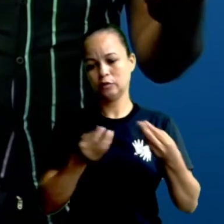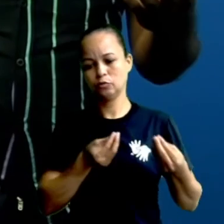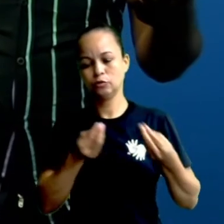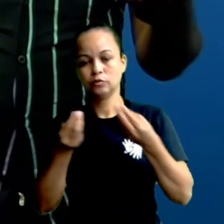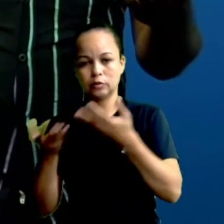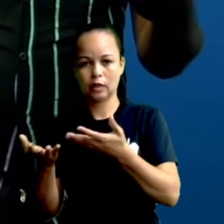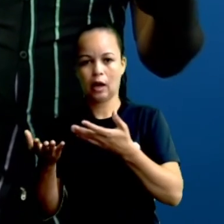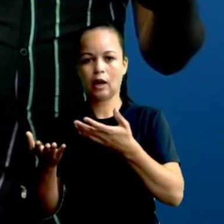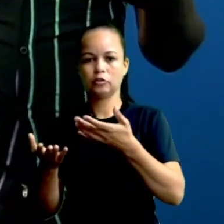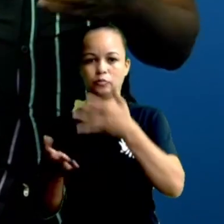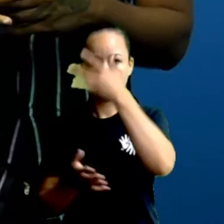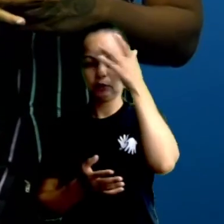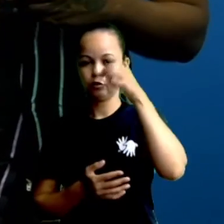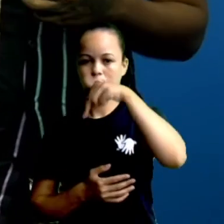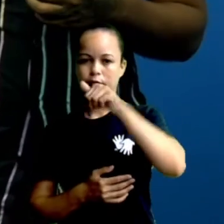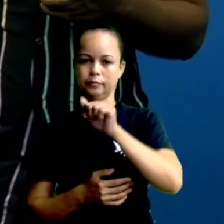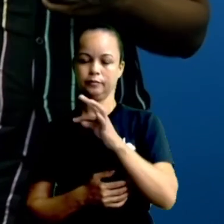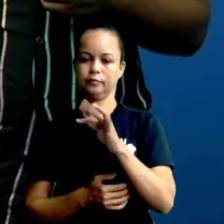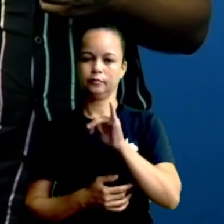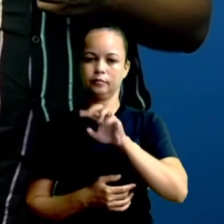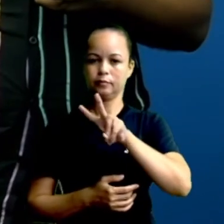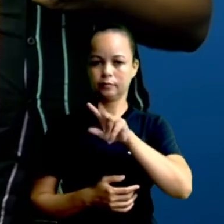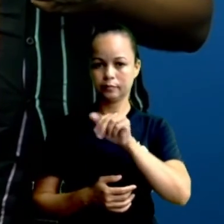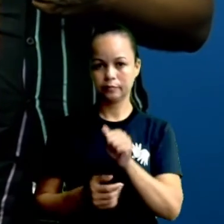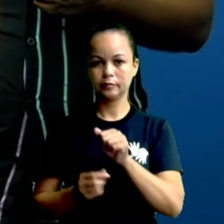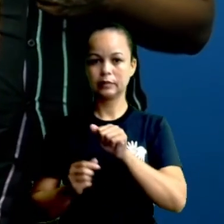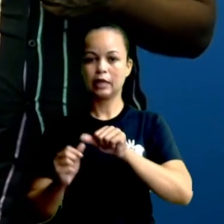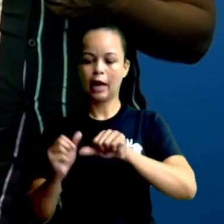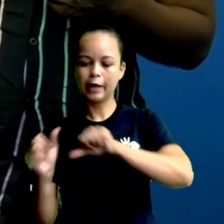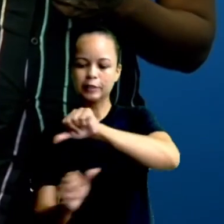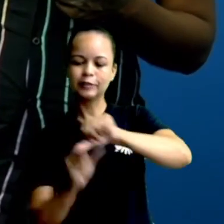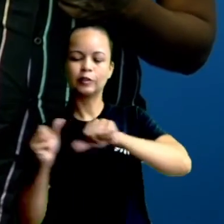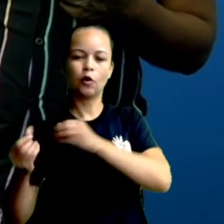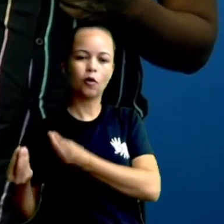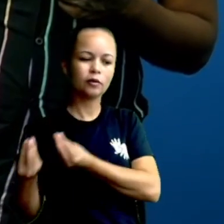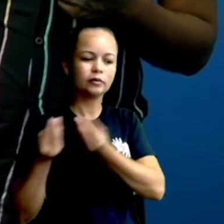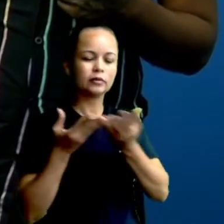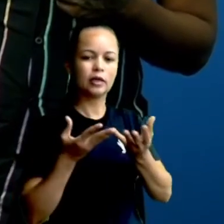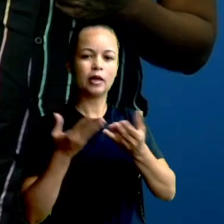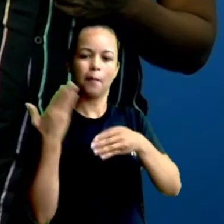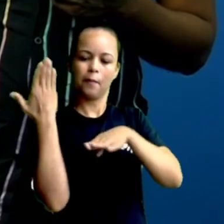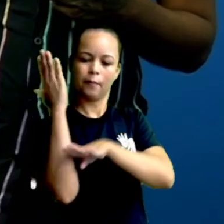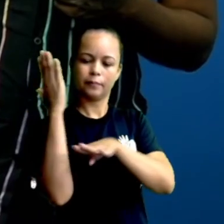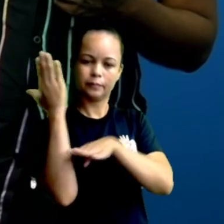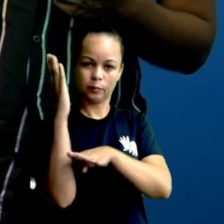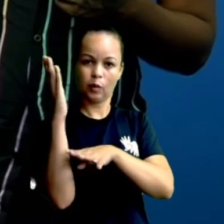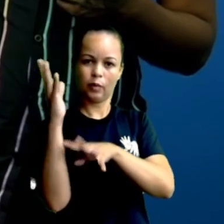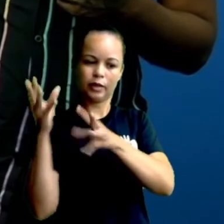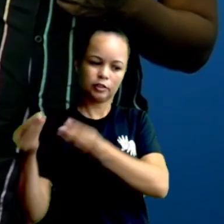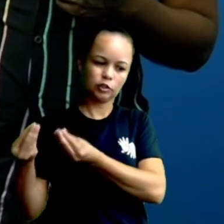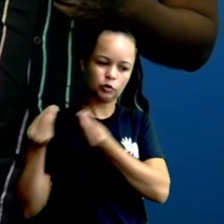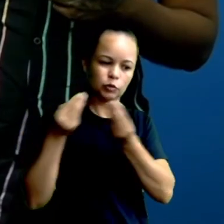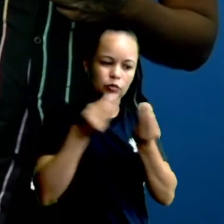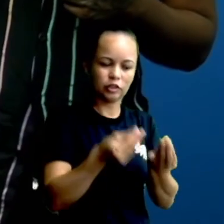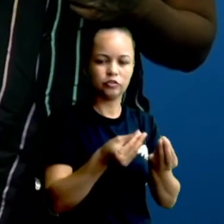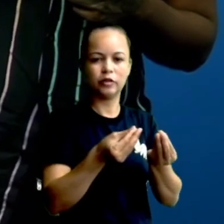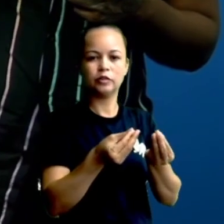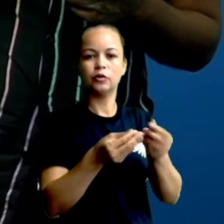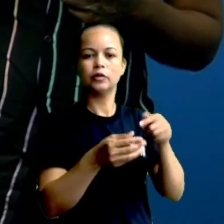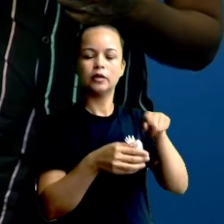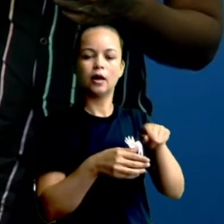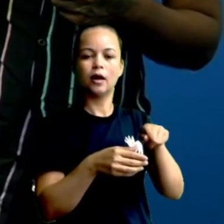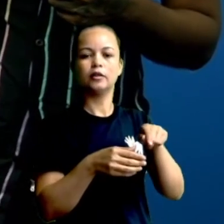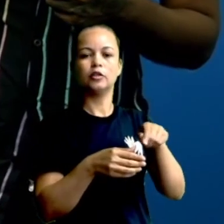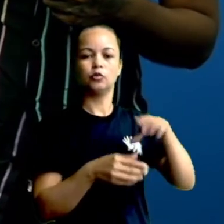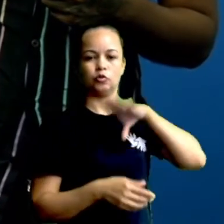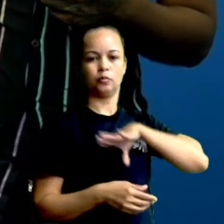oferecidos objetos aos nativos, certo? E aí, em troca disso, os nativos, eles enchiam as feitorias com o pau-brasil e